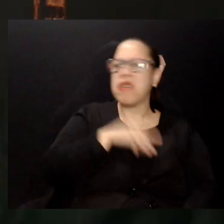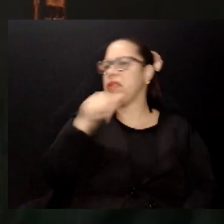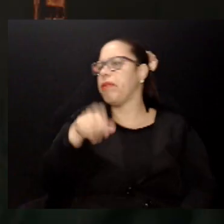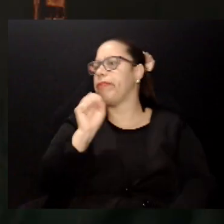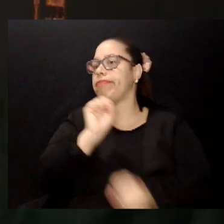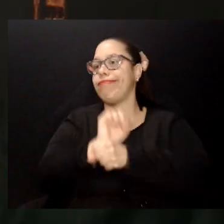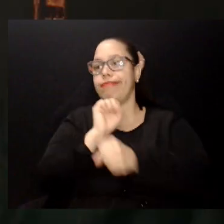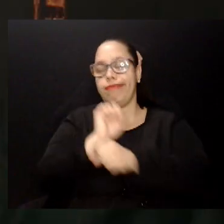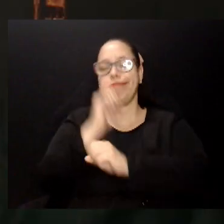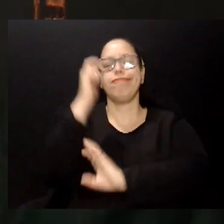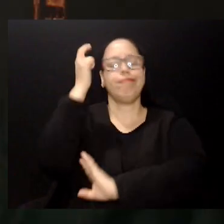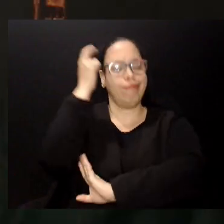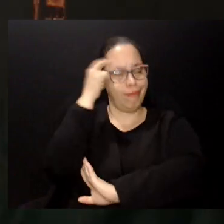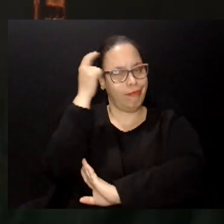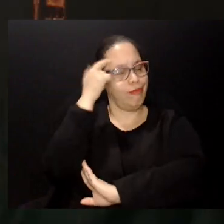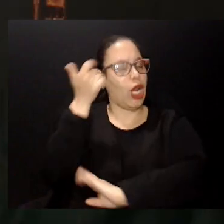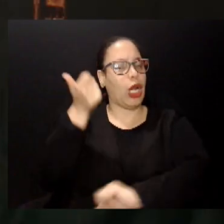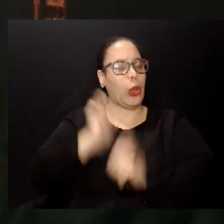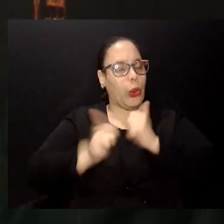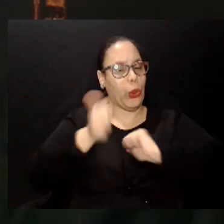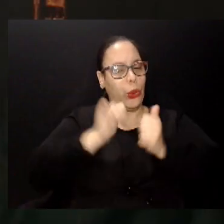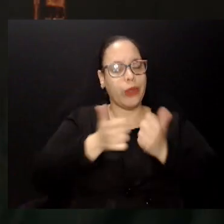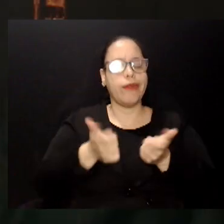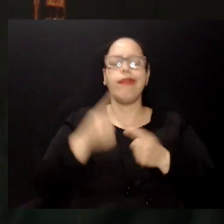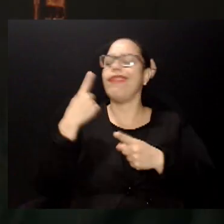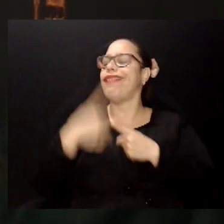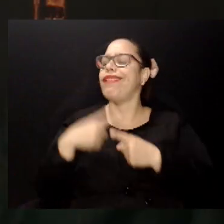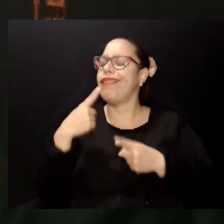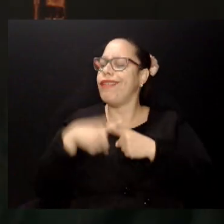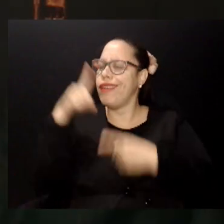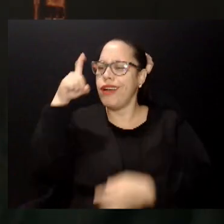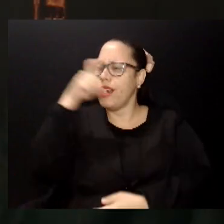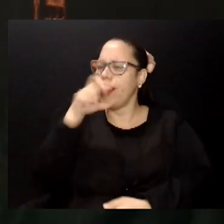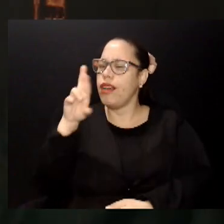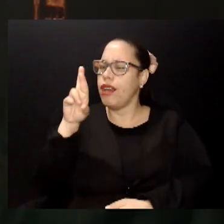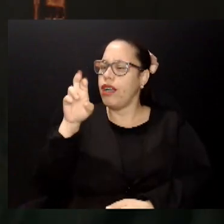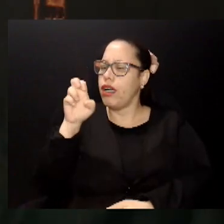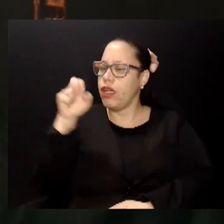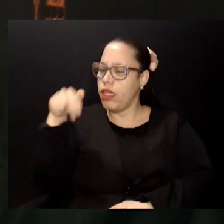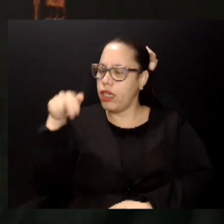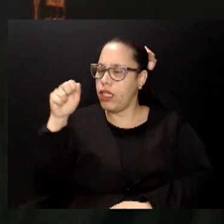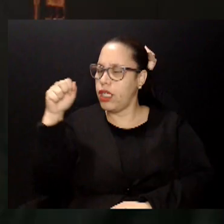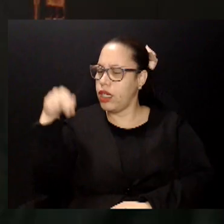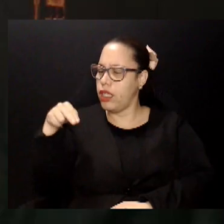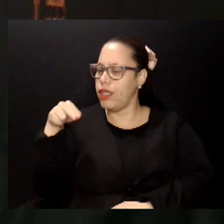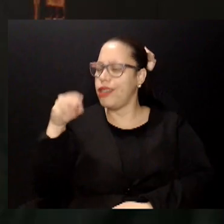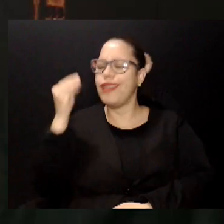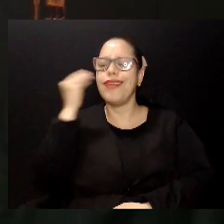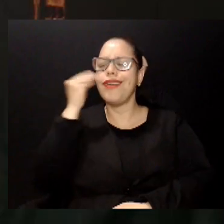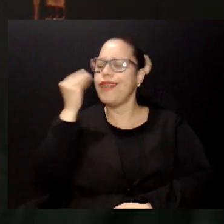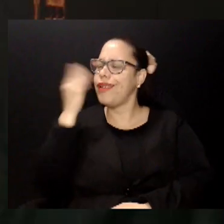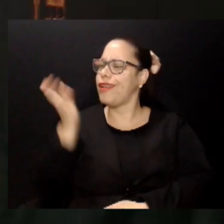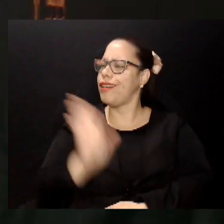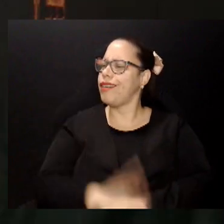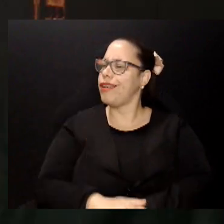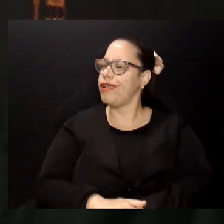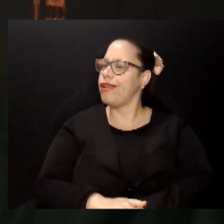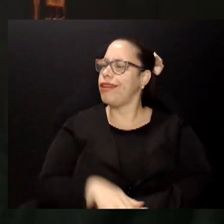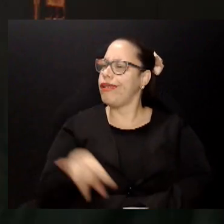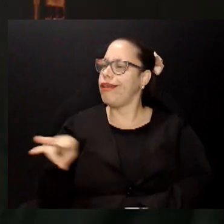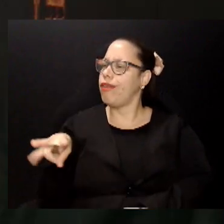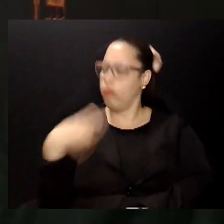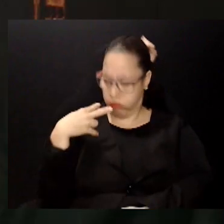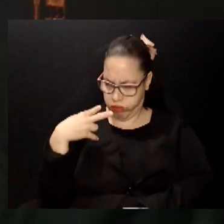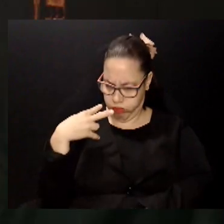uma autoanálise. Agora, por que é tão difícil, Renan, a gente tentar olhar para si